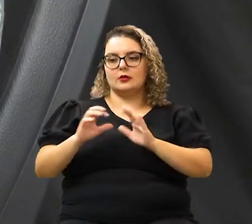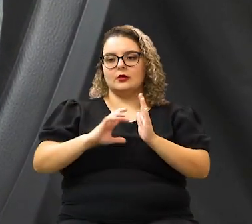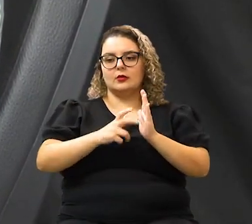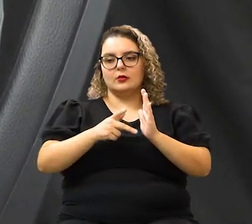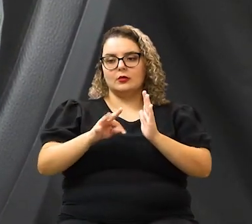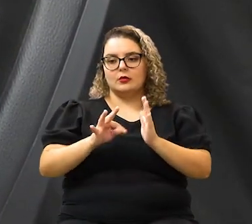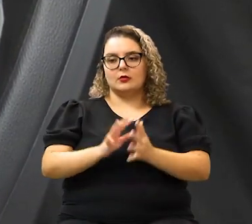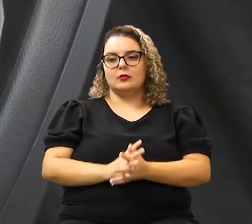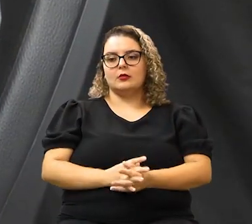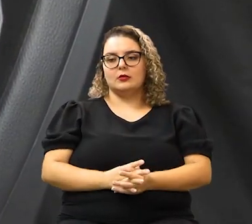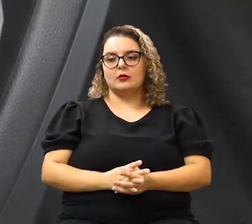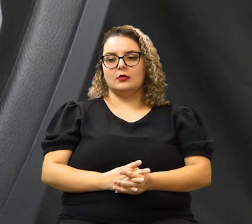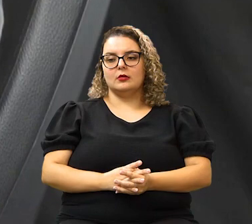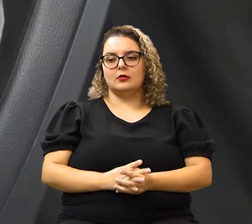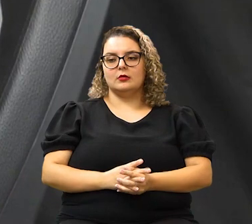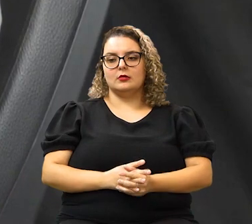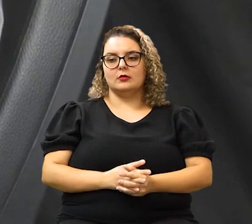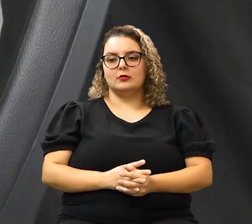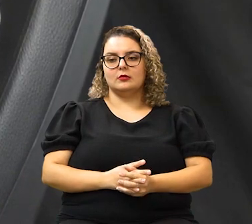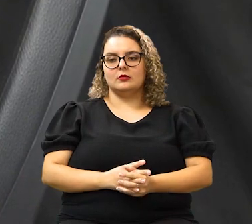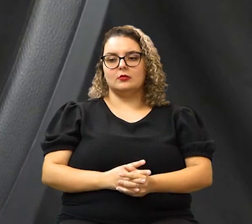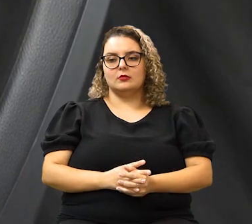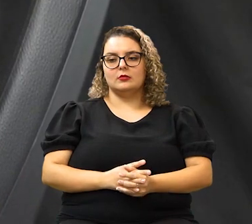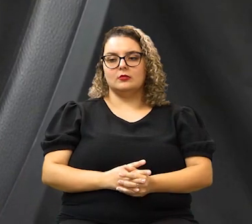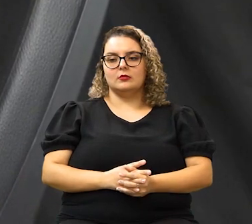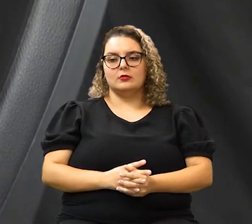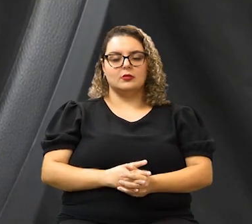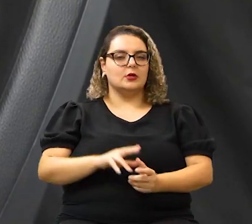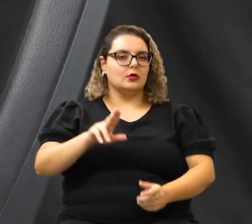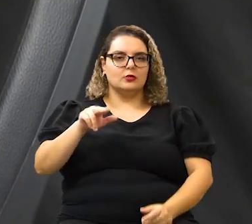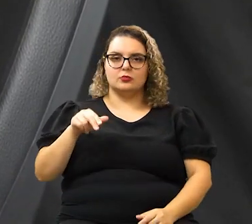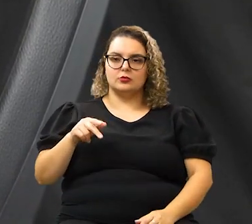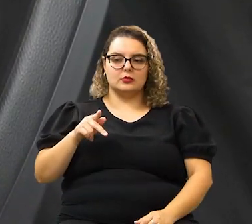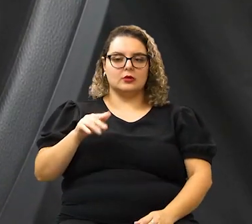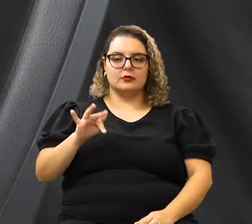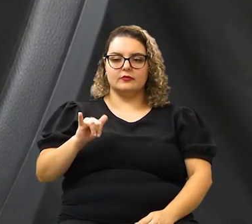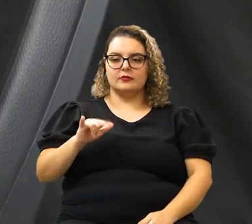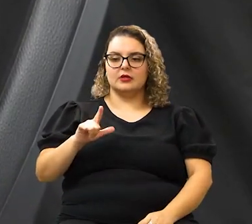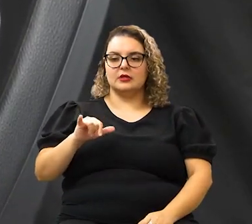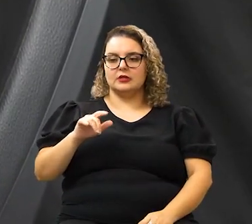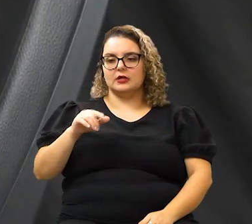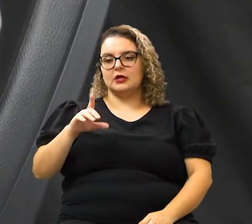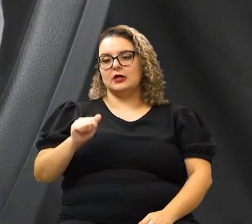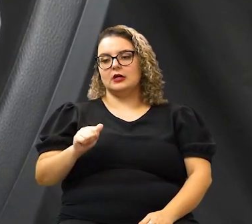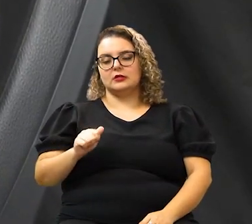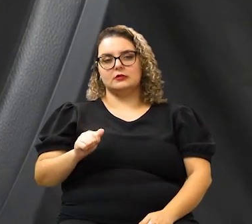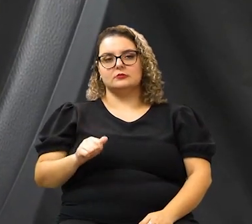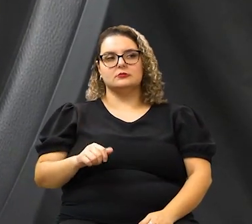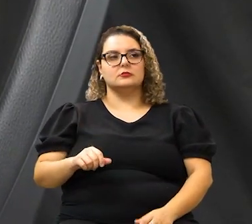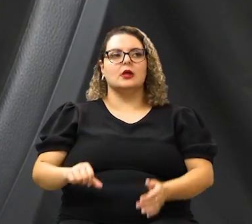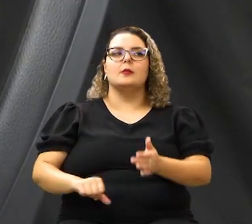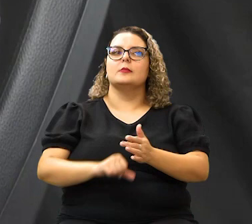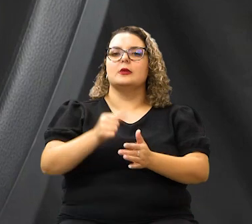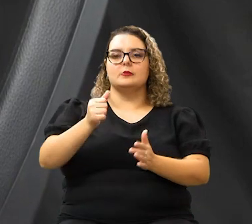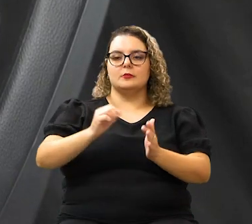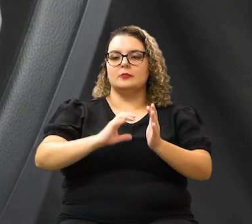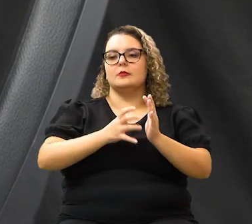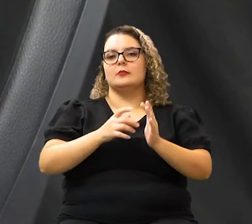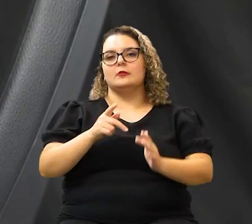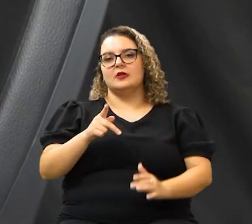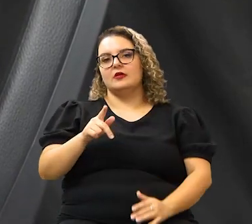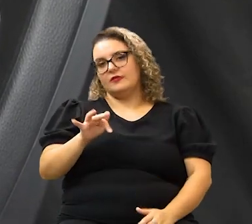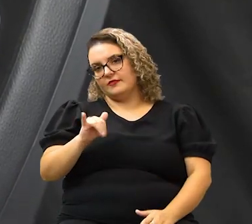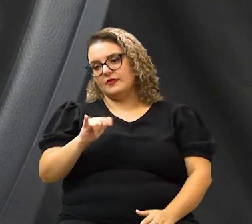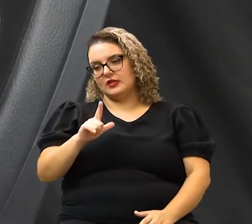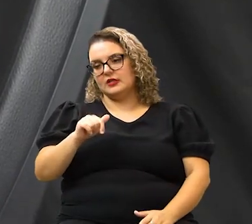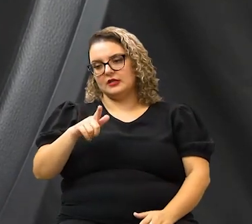Mas eu nunca fui filiada ao PT. Tá. Eu sei, desde a minha primeira filiação, eu fui filiada ao